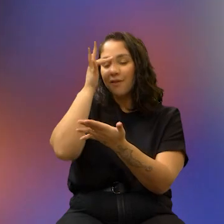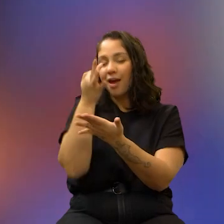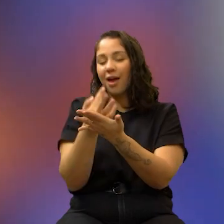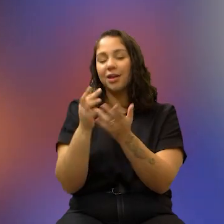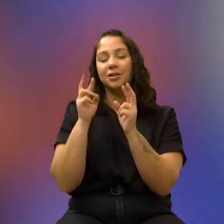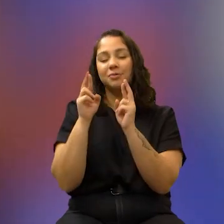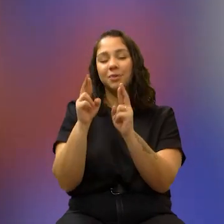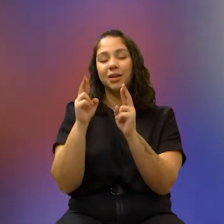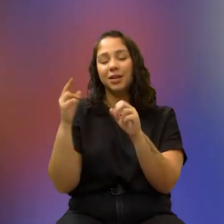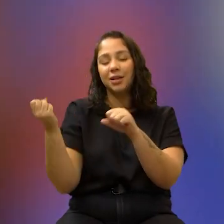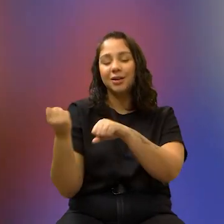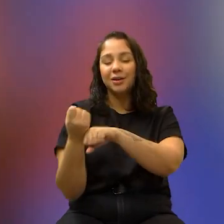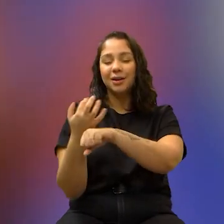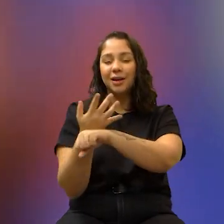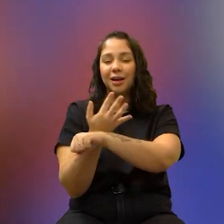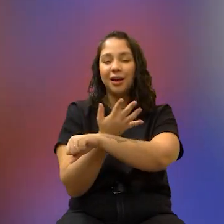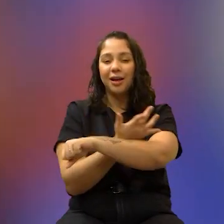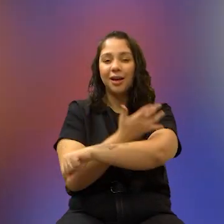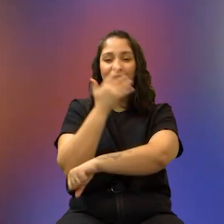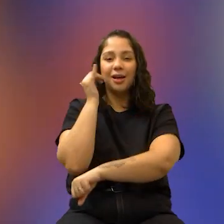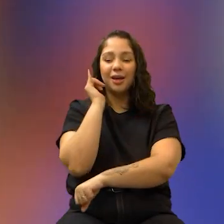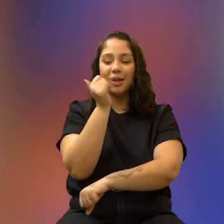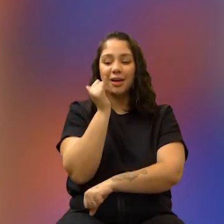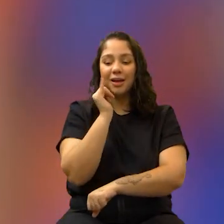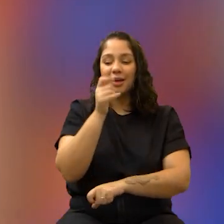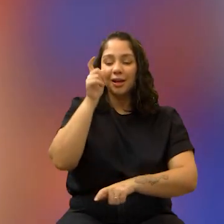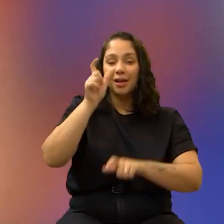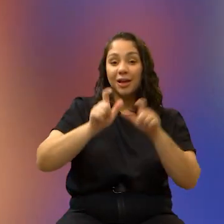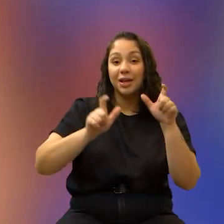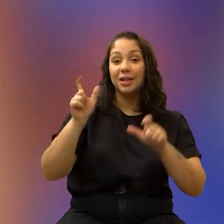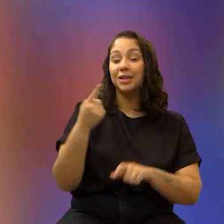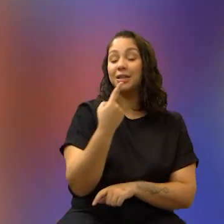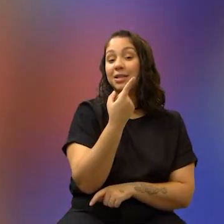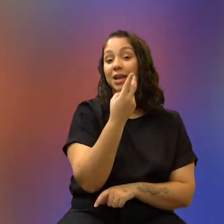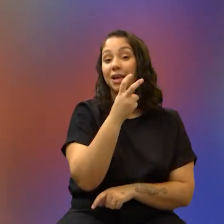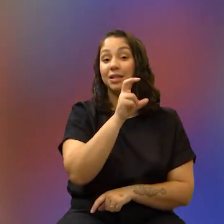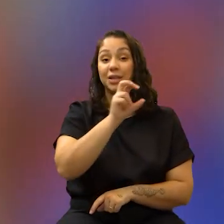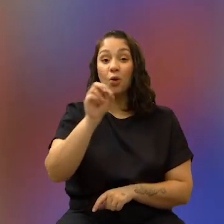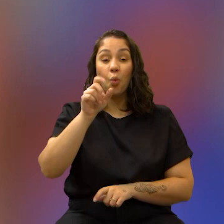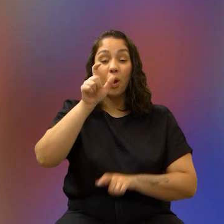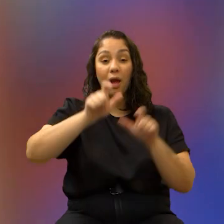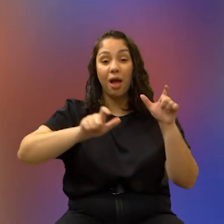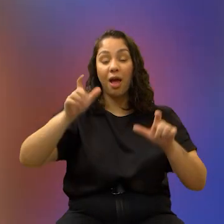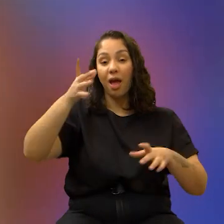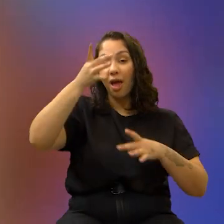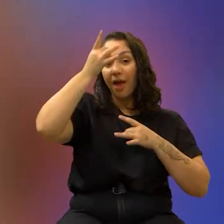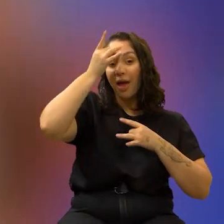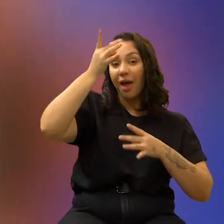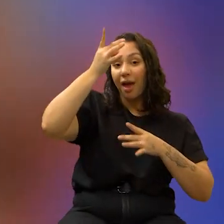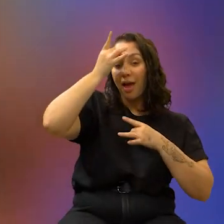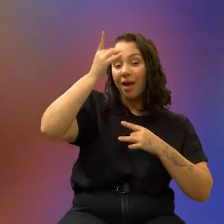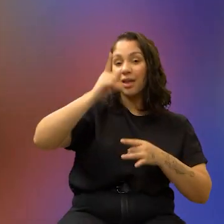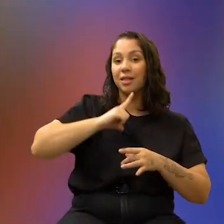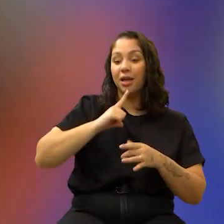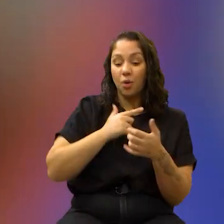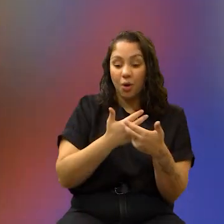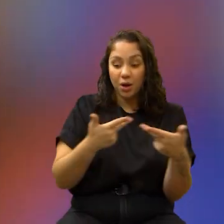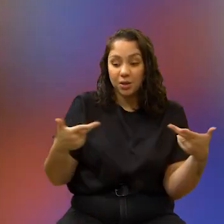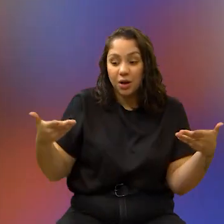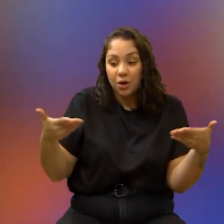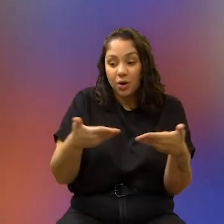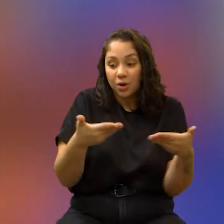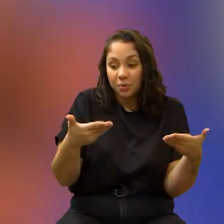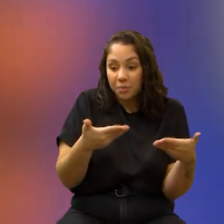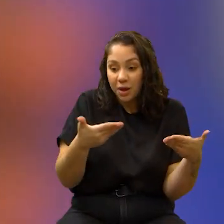fé, esperança e muita emoção, contada por cerca de 50 artistas, com